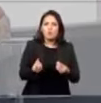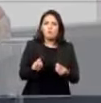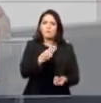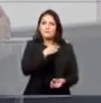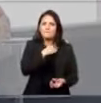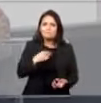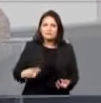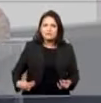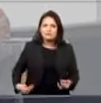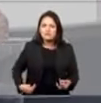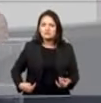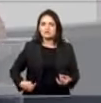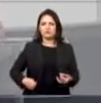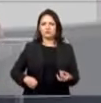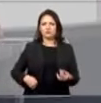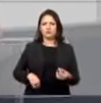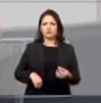Estado